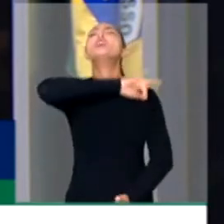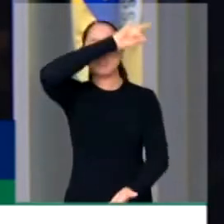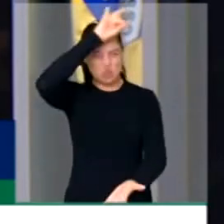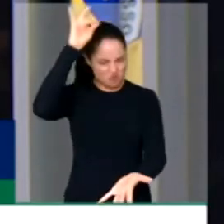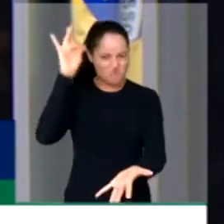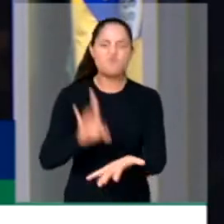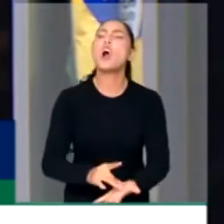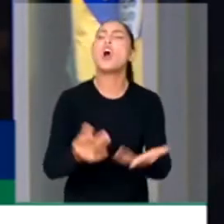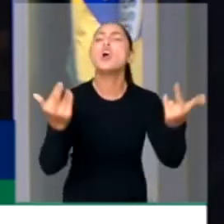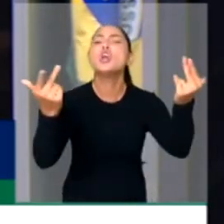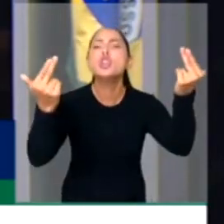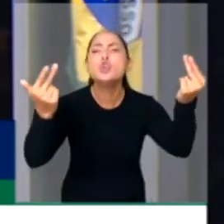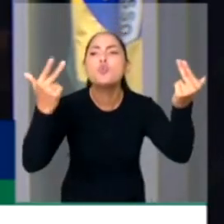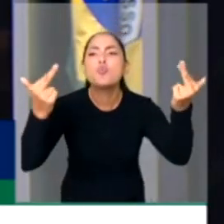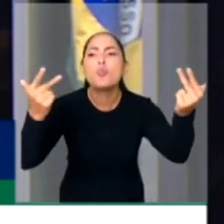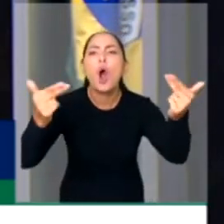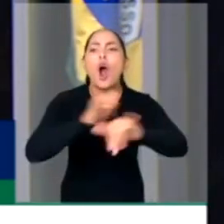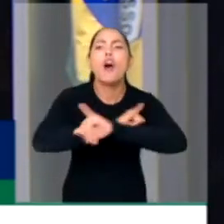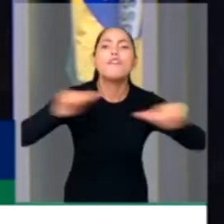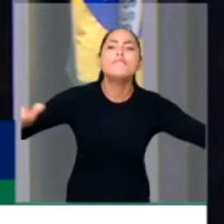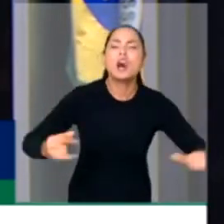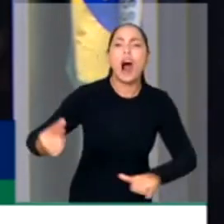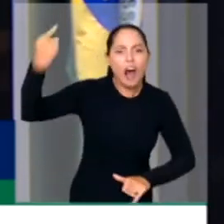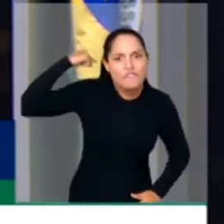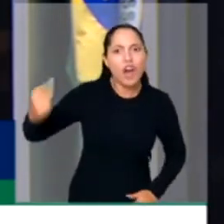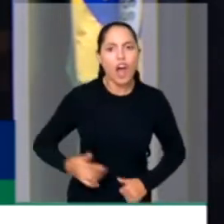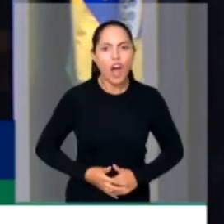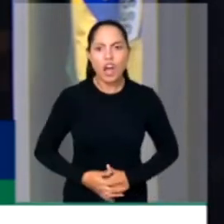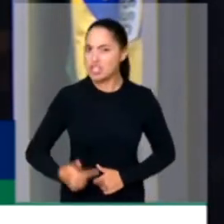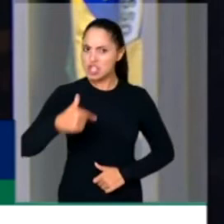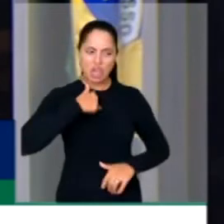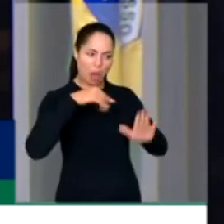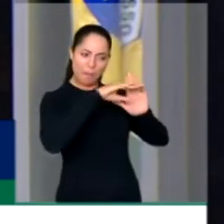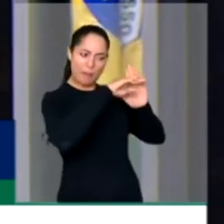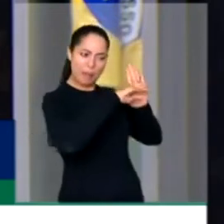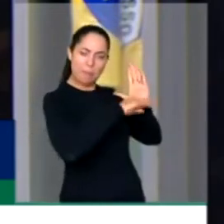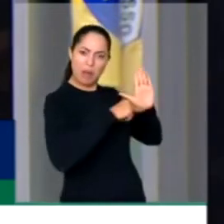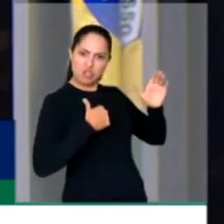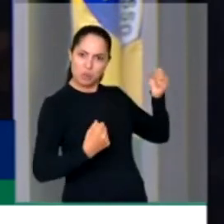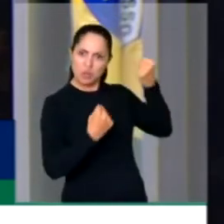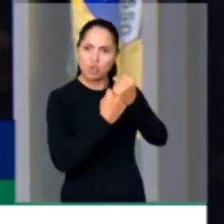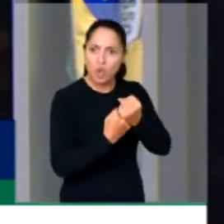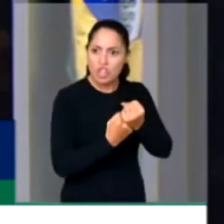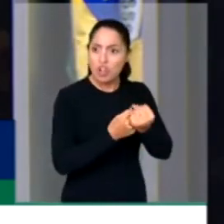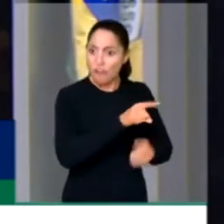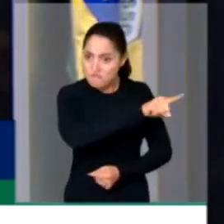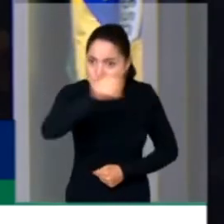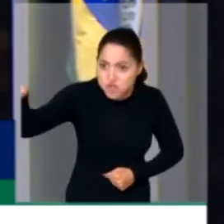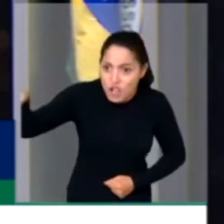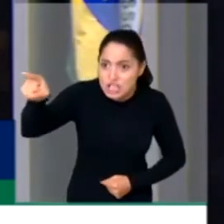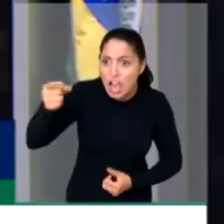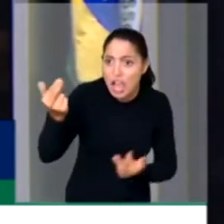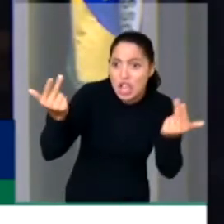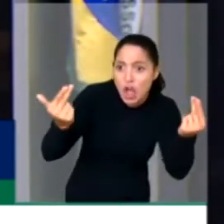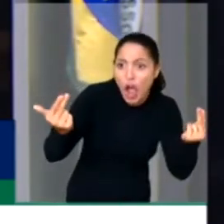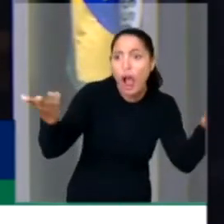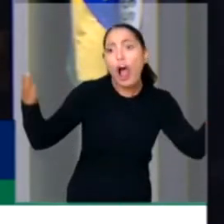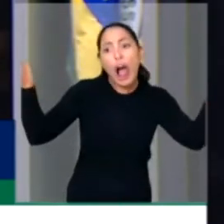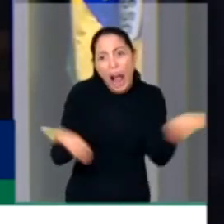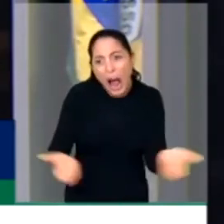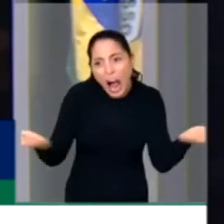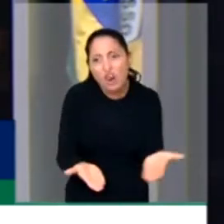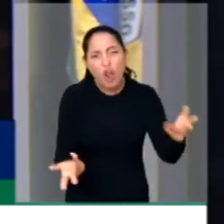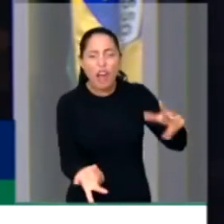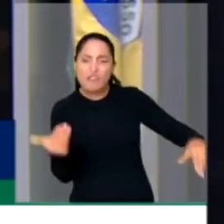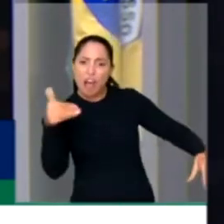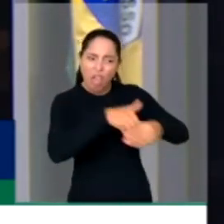Exatamente os mesmos que diziam que eu não estaria na linha sucessória, votam num sujeito condenado em segunda instância